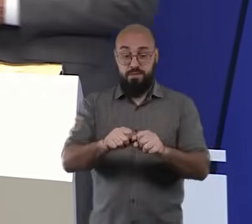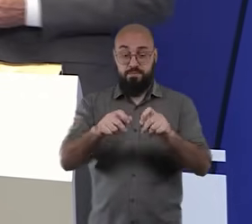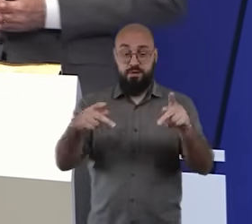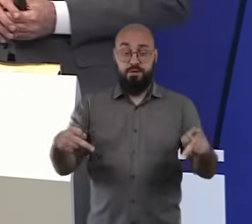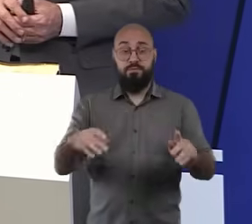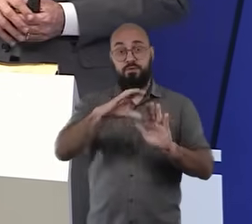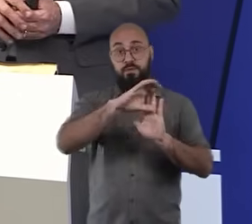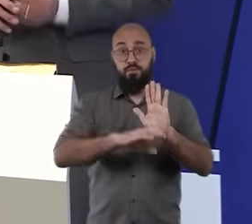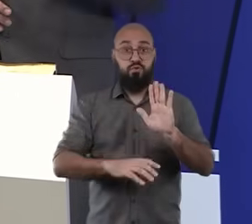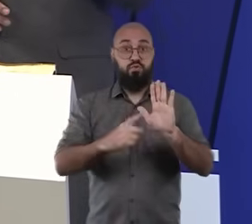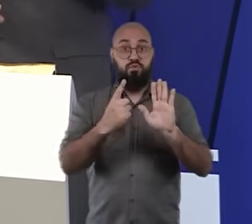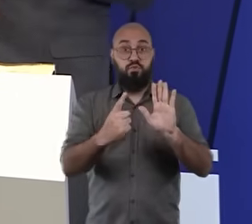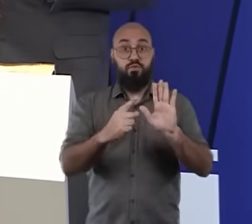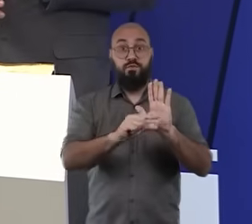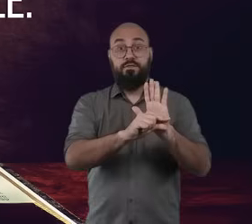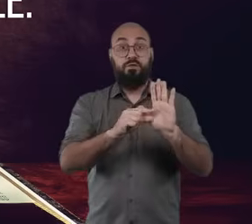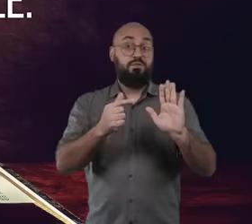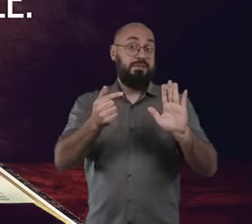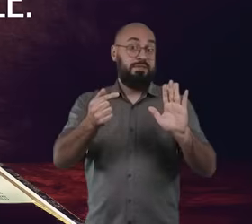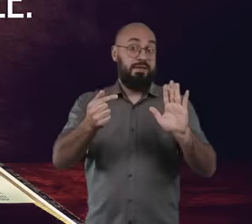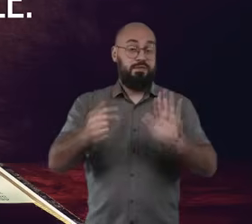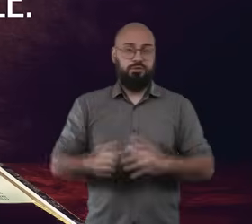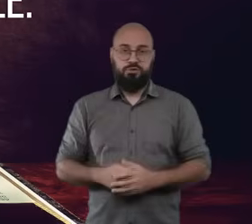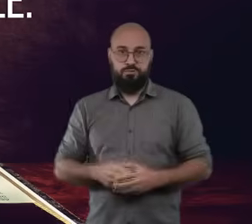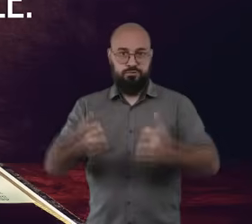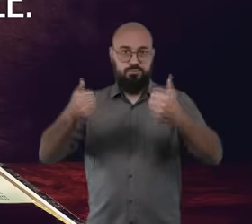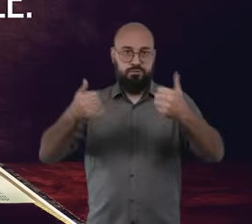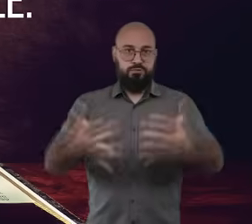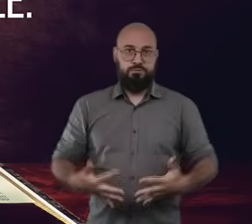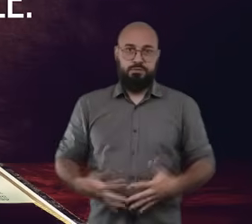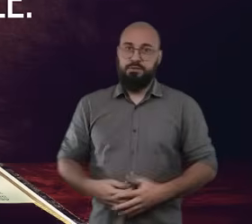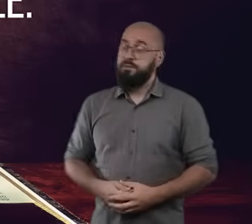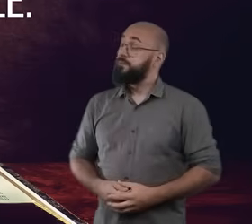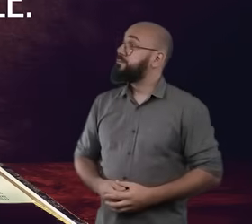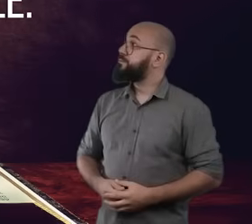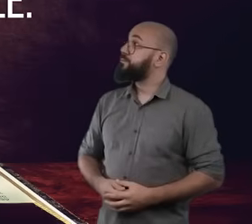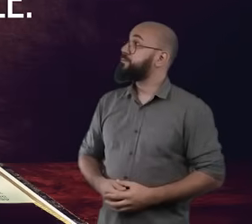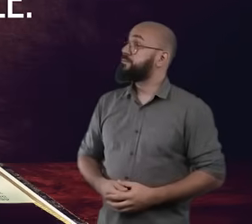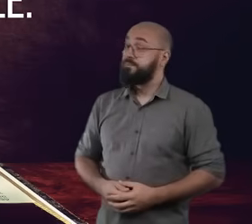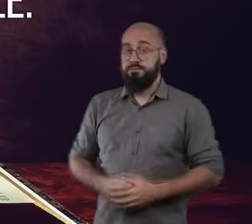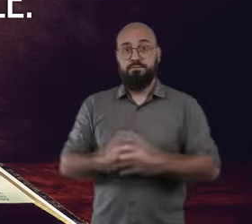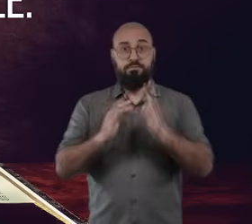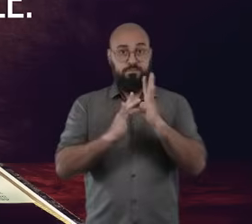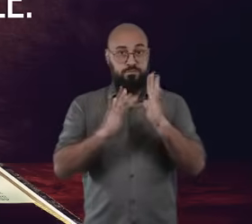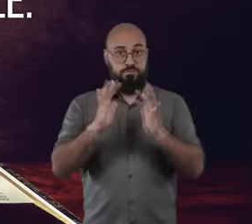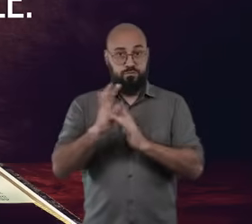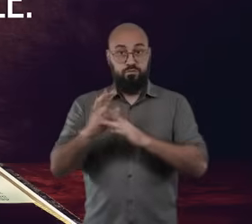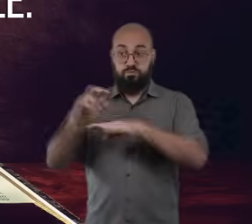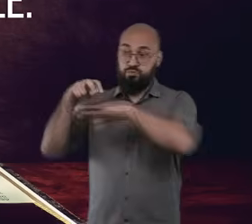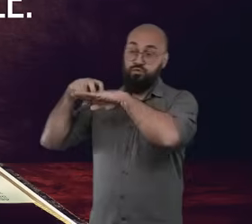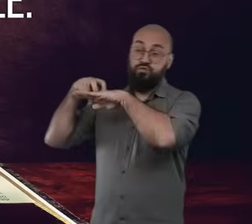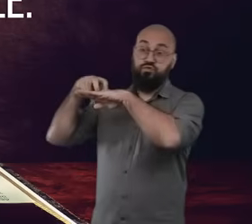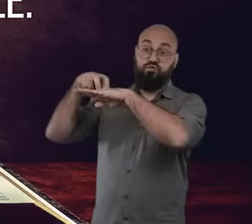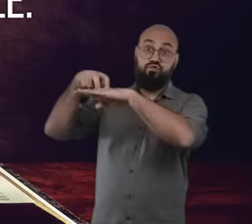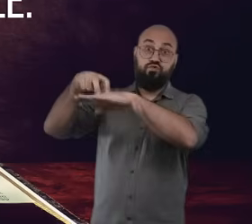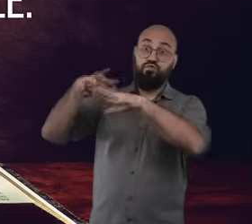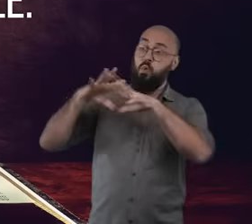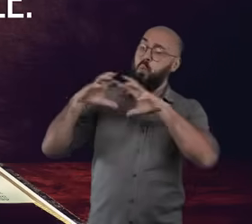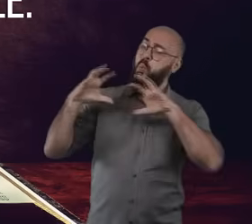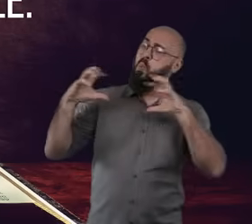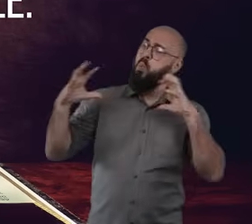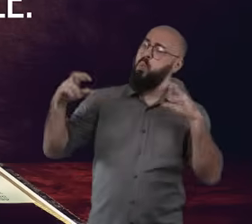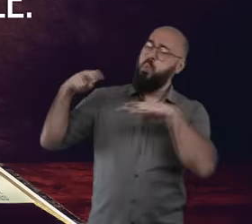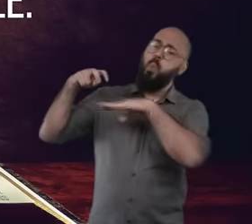Apocalipse 1:7, onde a Bíblia diz assim, olha, eis que ele vem com as nuvens, e todo olho